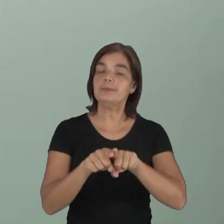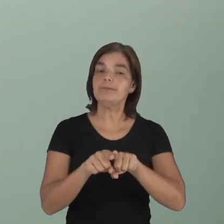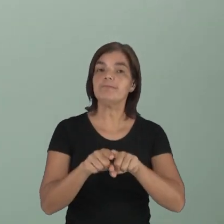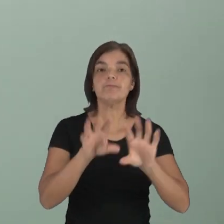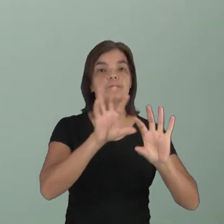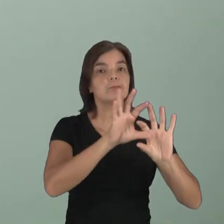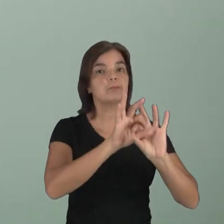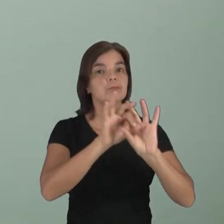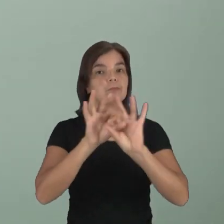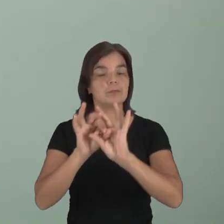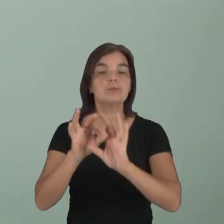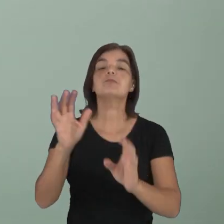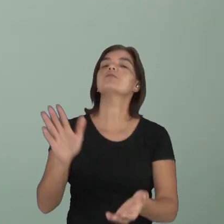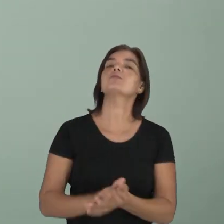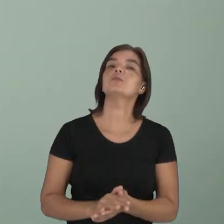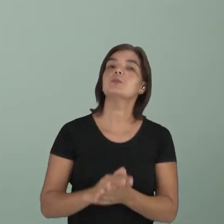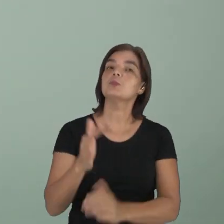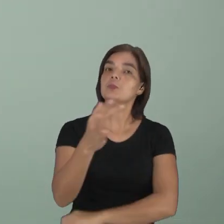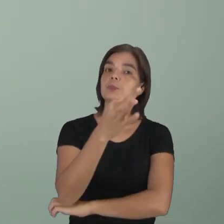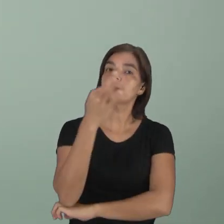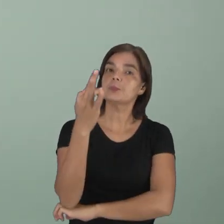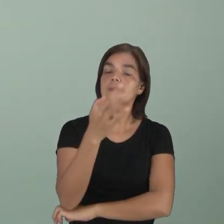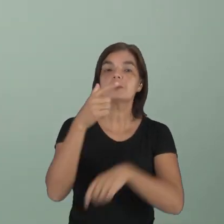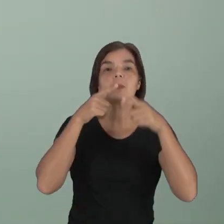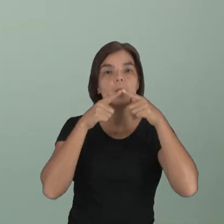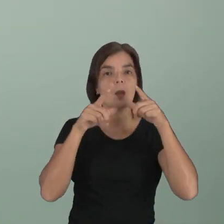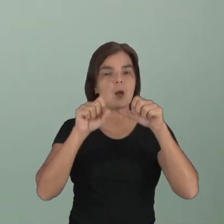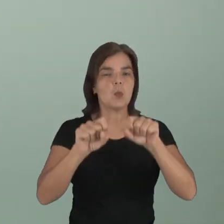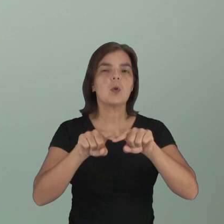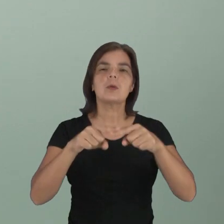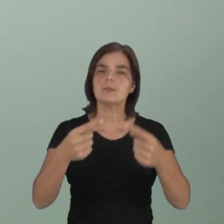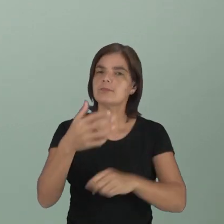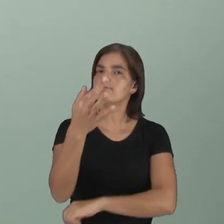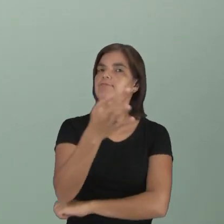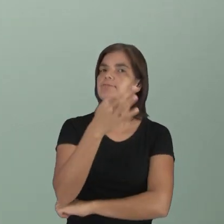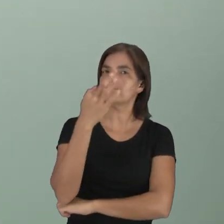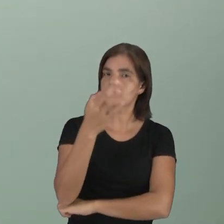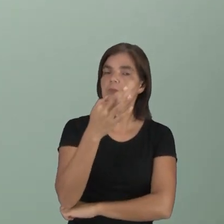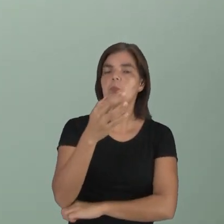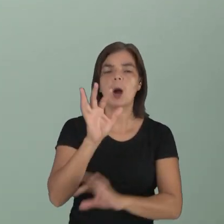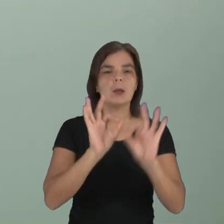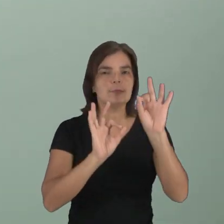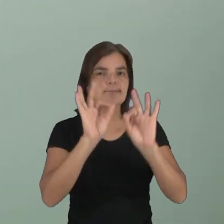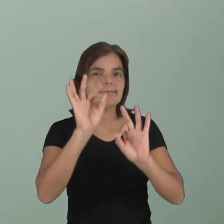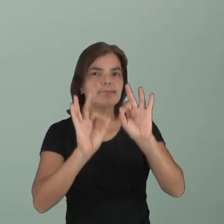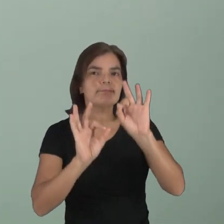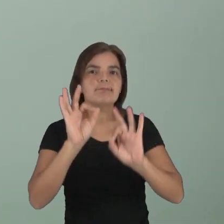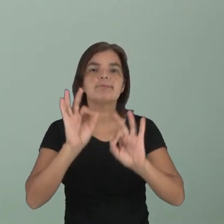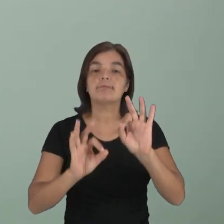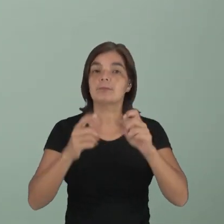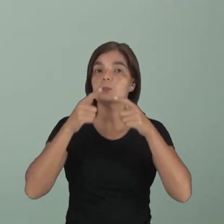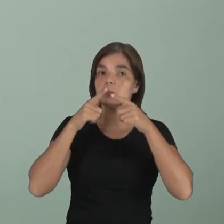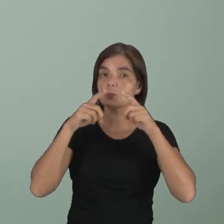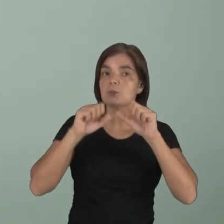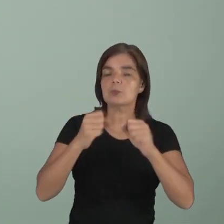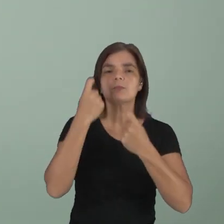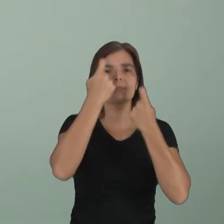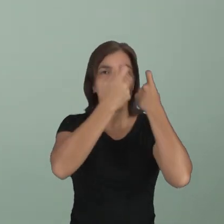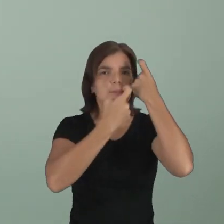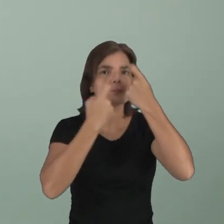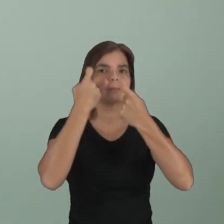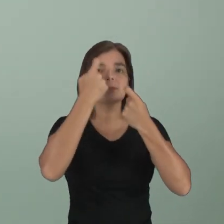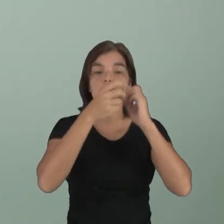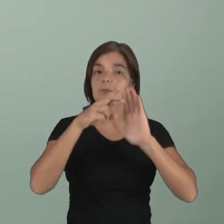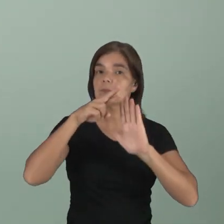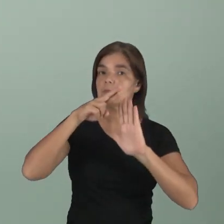Em contextos formais, utilizamos a linguagem mais formal, uma linguagem mais elaborada, uma linguagem mais preocupada